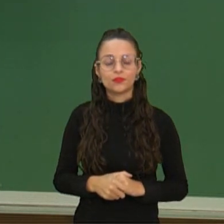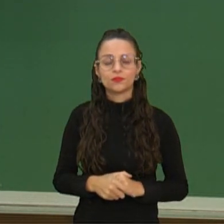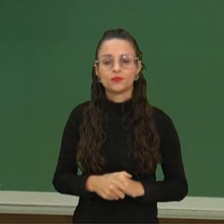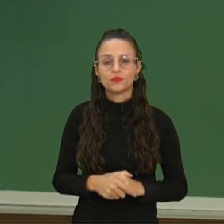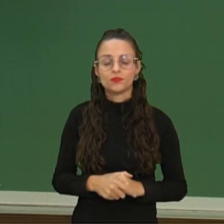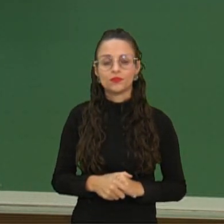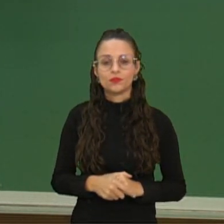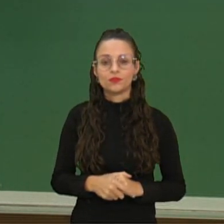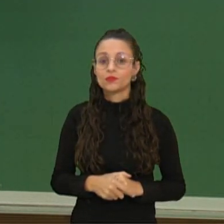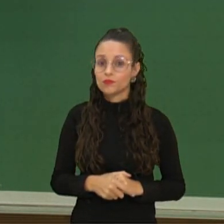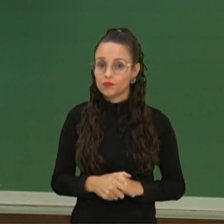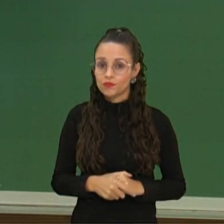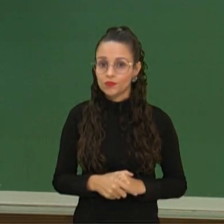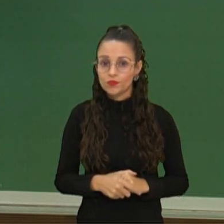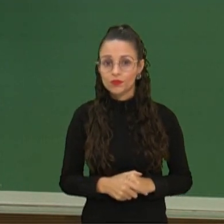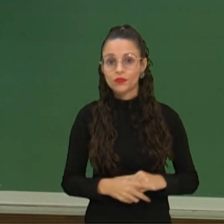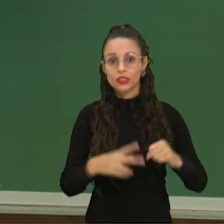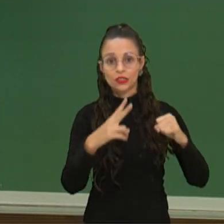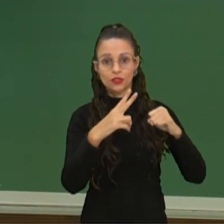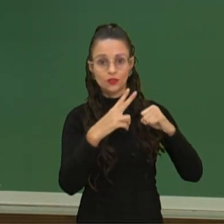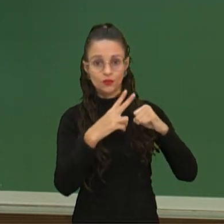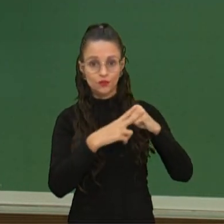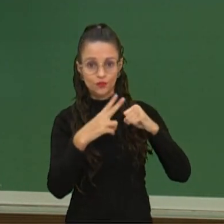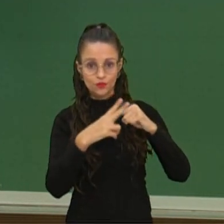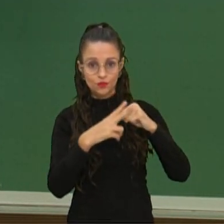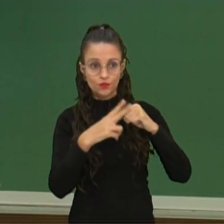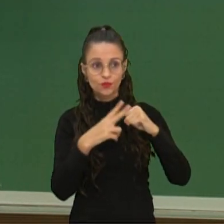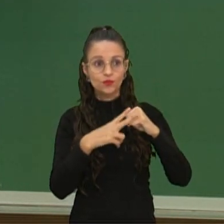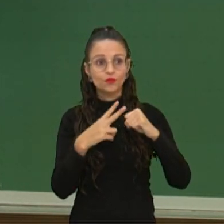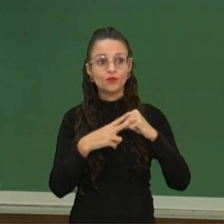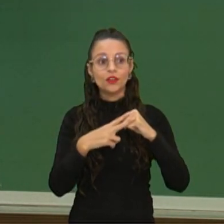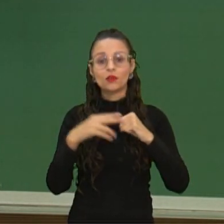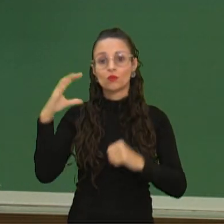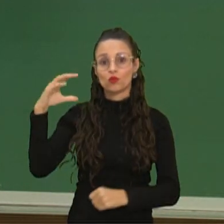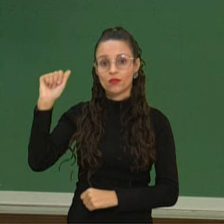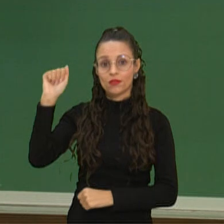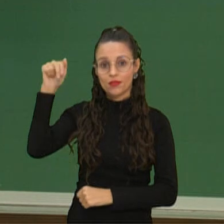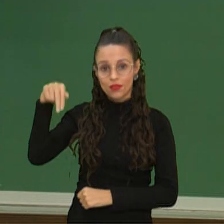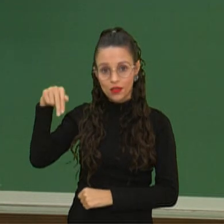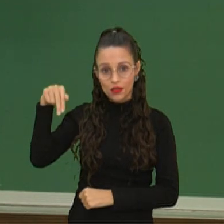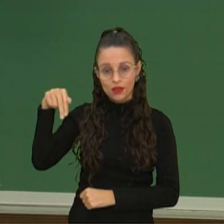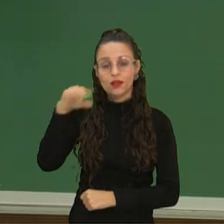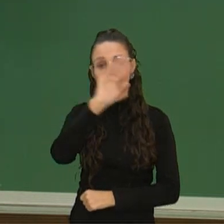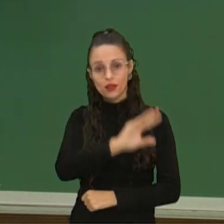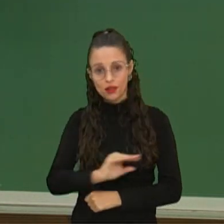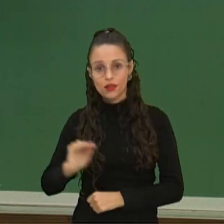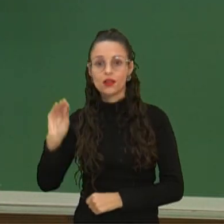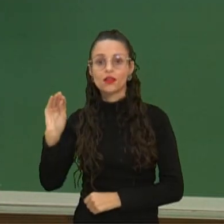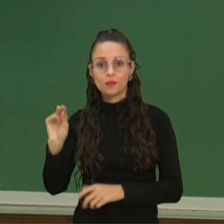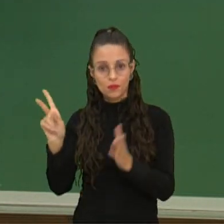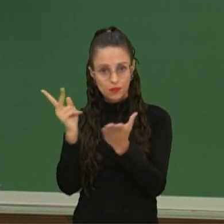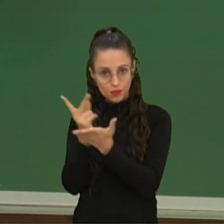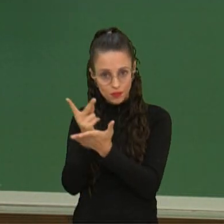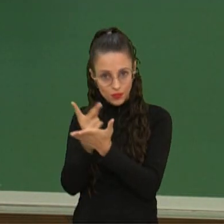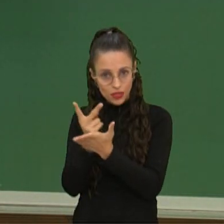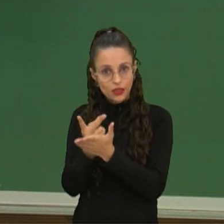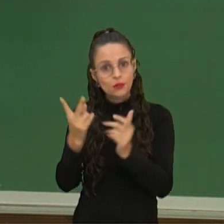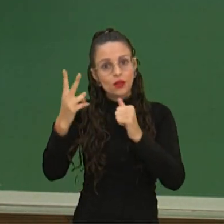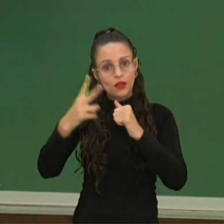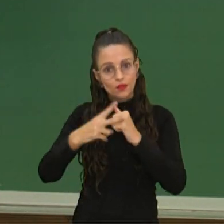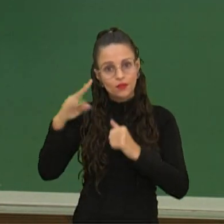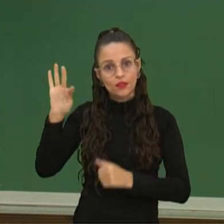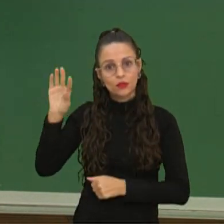by Louis. Quando você tem um verbo modal, can, você repete ele na voz passiva e coloca o verbo to be